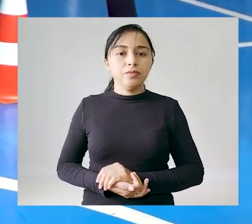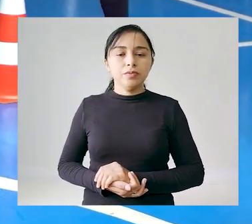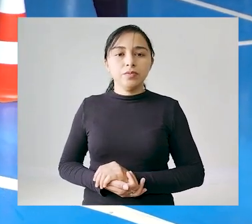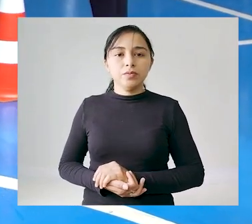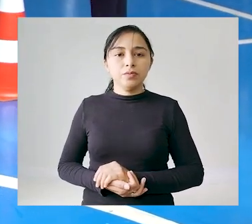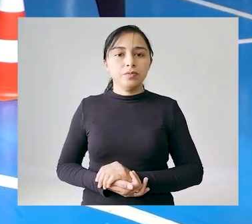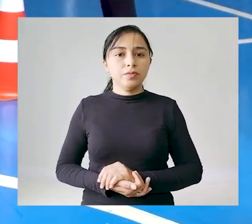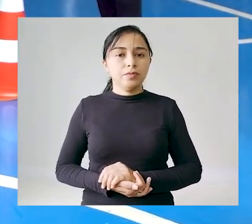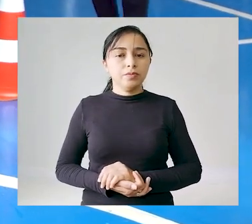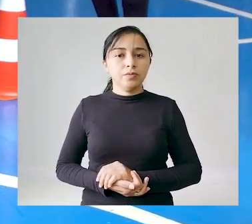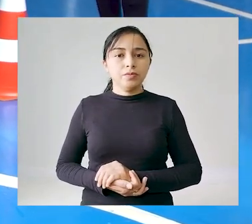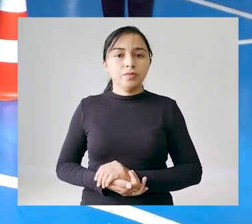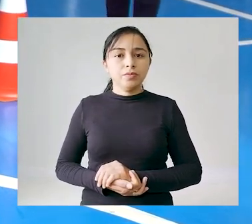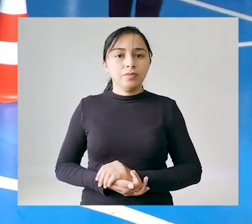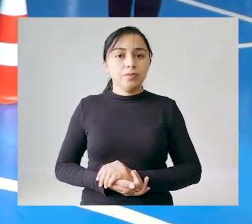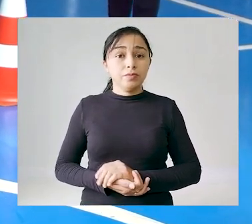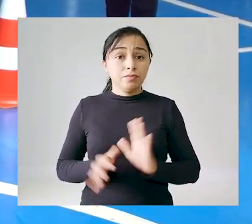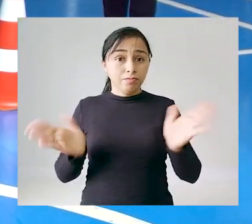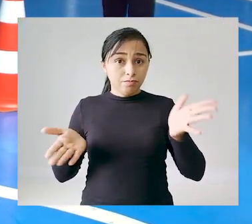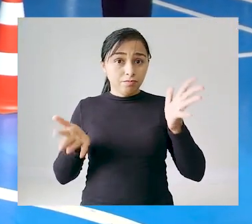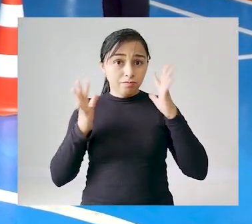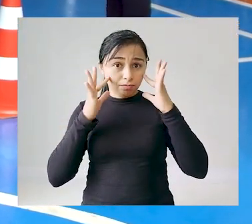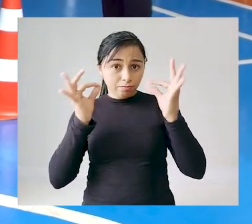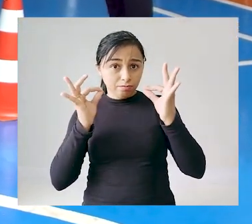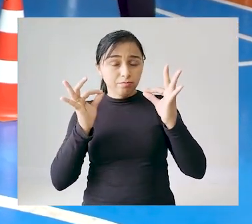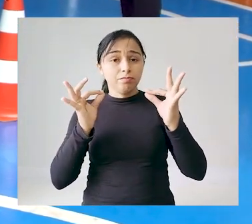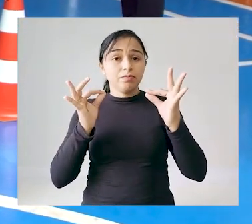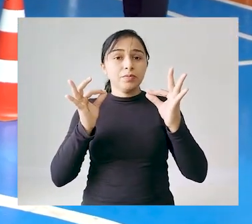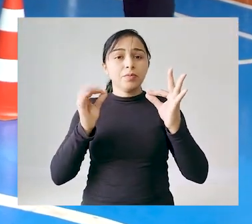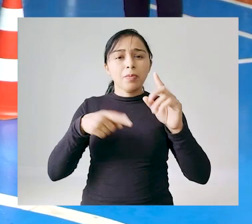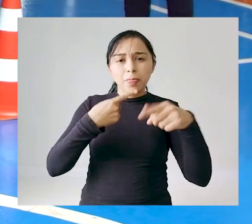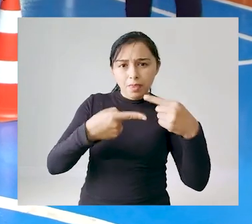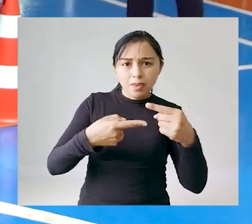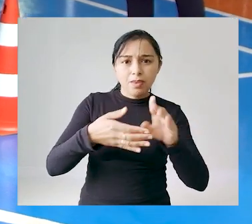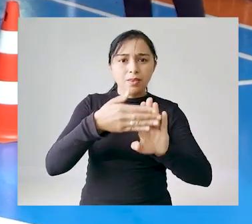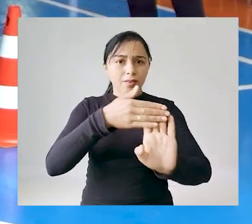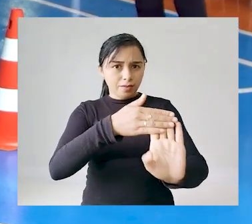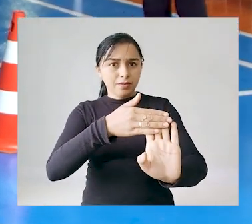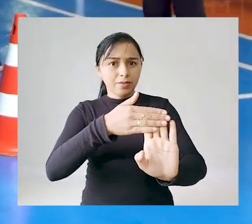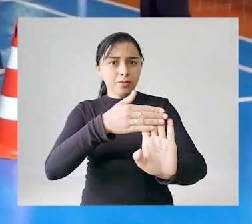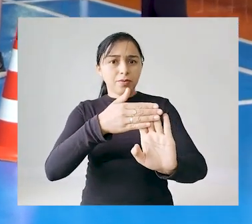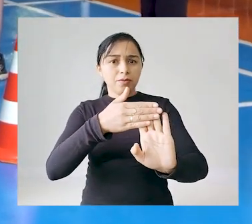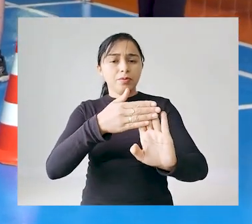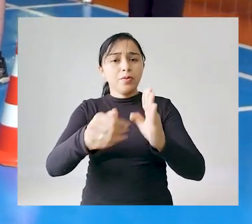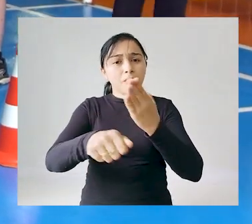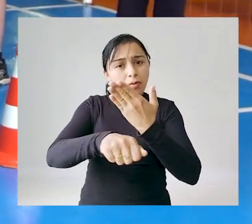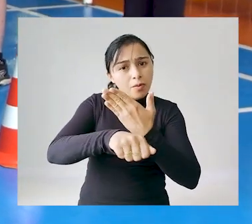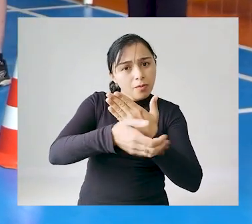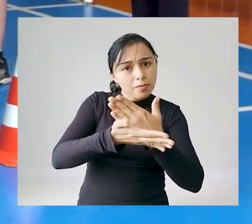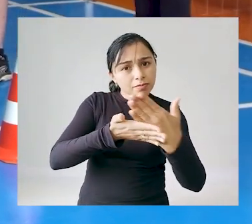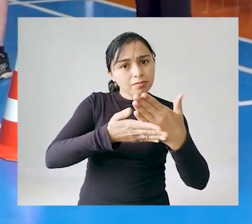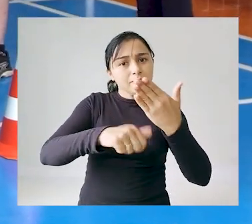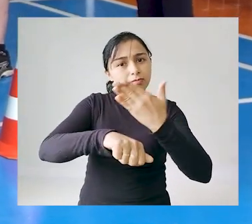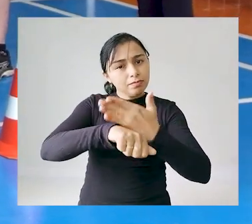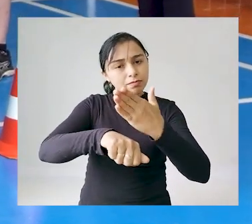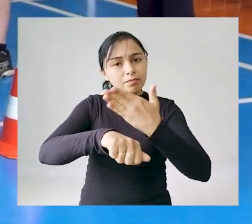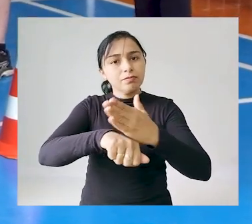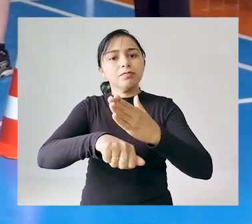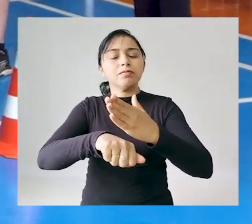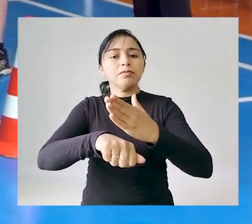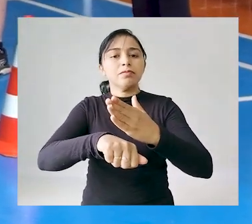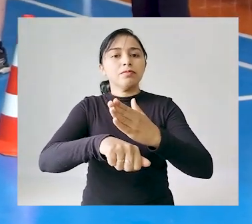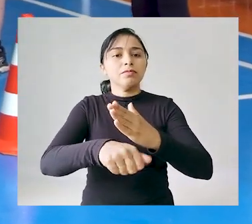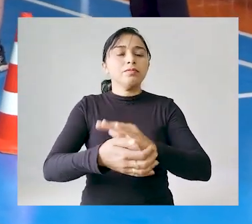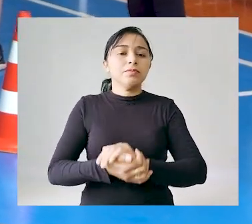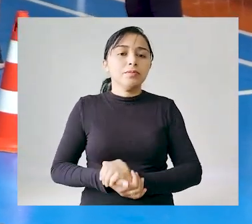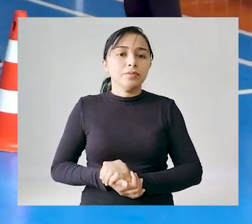Beleza, galera, show de bola. Agora atenção, depois do nosso alongamento, a gente vai fazer agora o nosso aquecimento, tá bom?